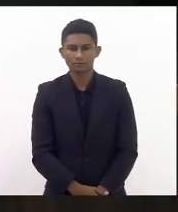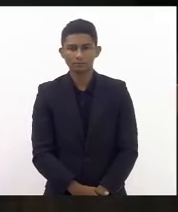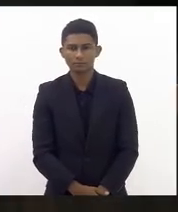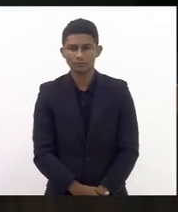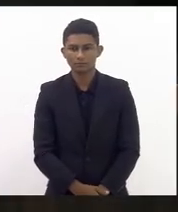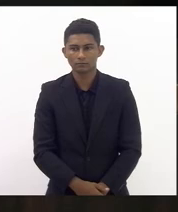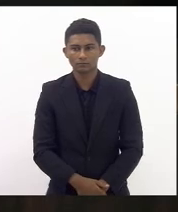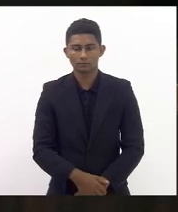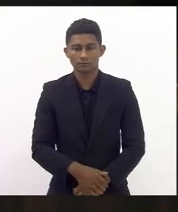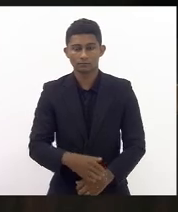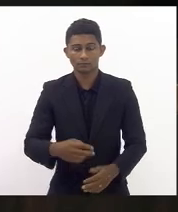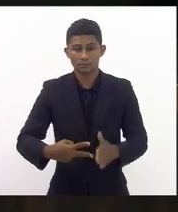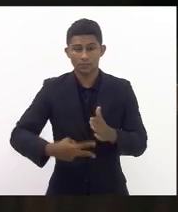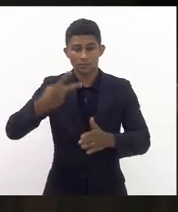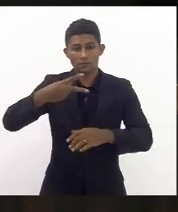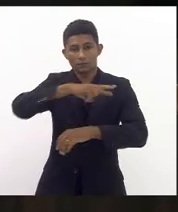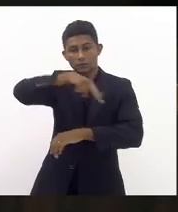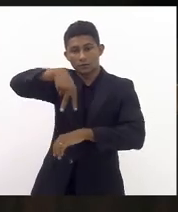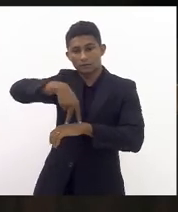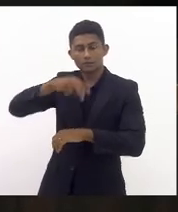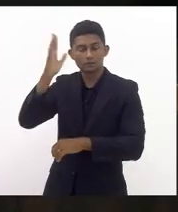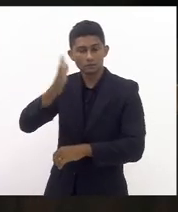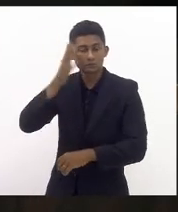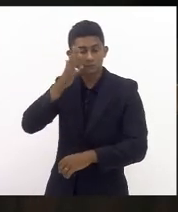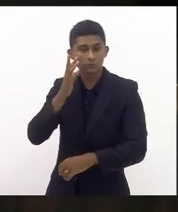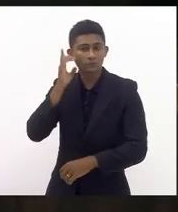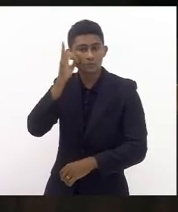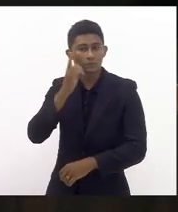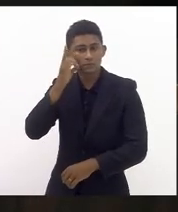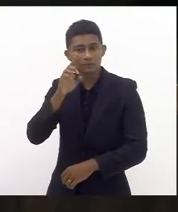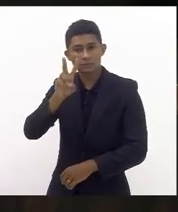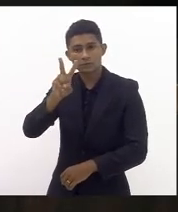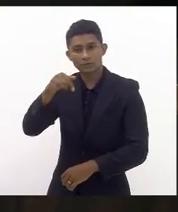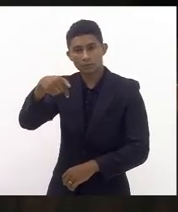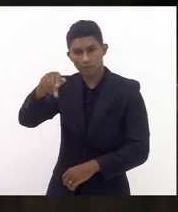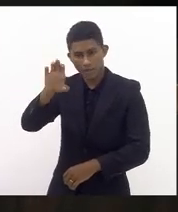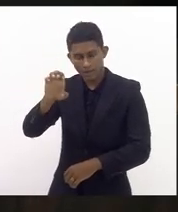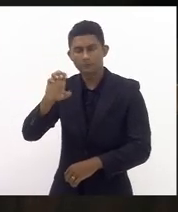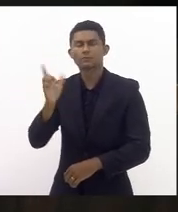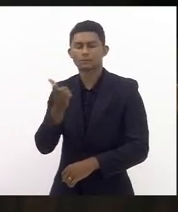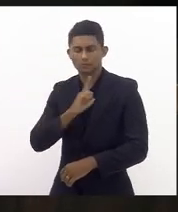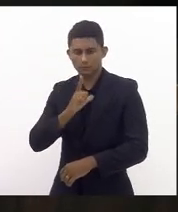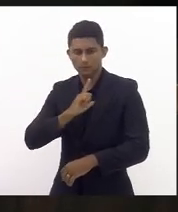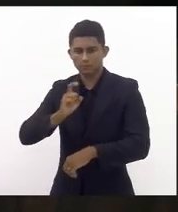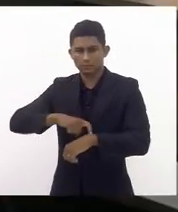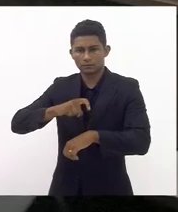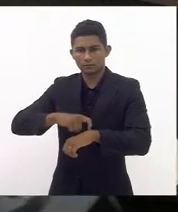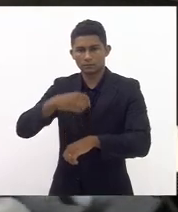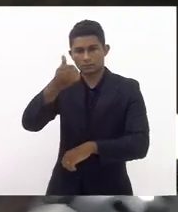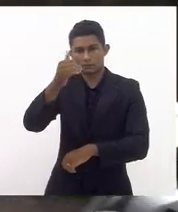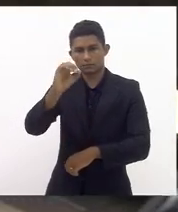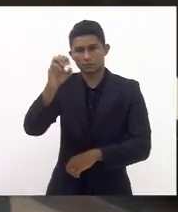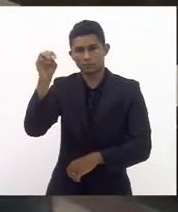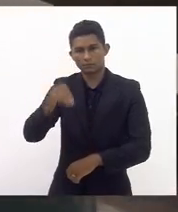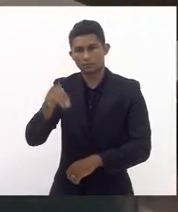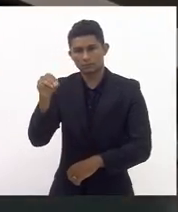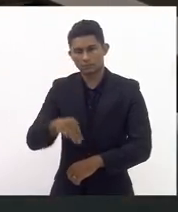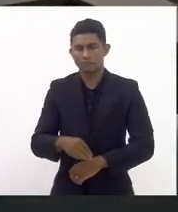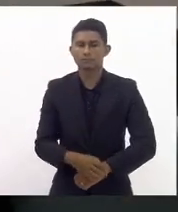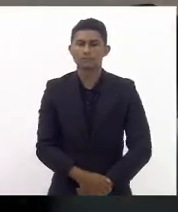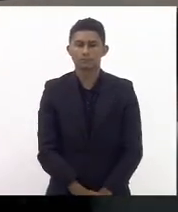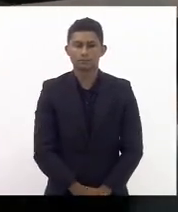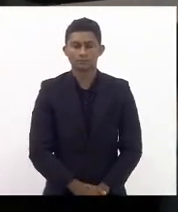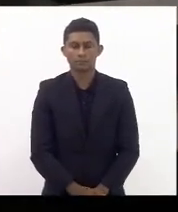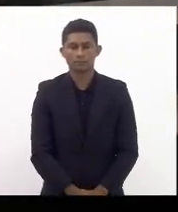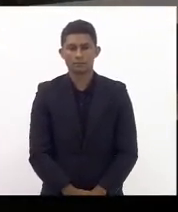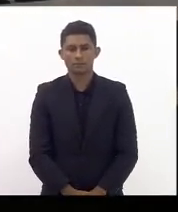Próximo orador inscrito é o nobre deputado Waldeck Carneiro. Vossa Excelência dispõe de 10 minutos no tempo regimental.